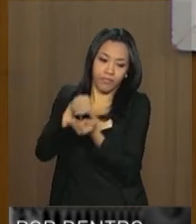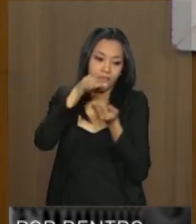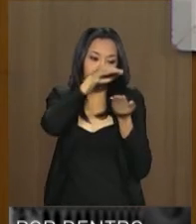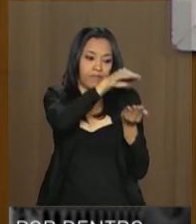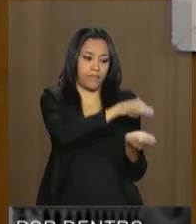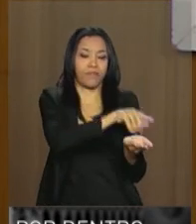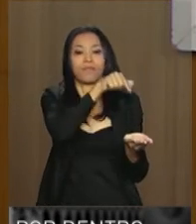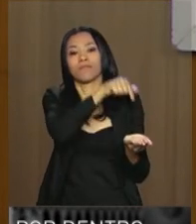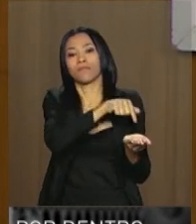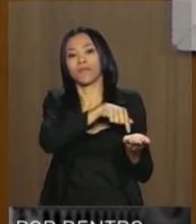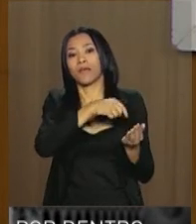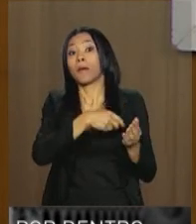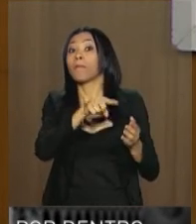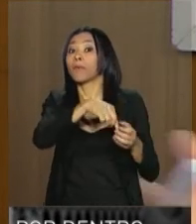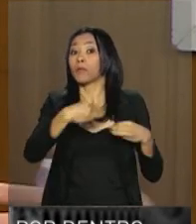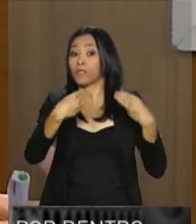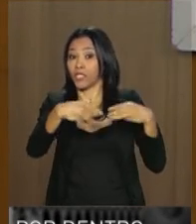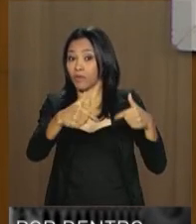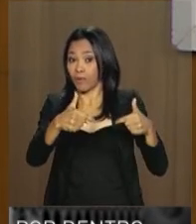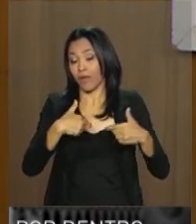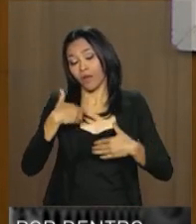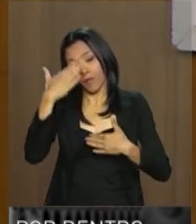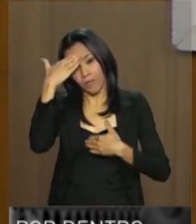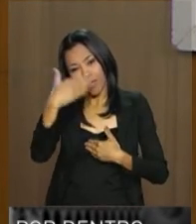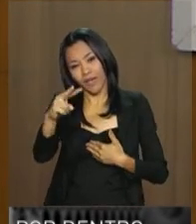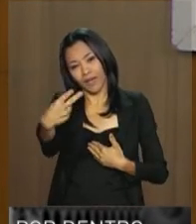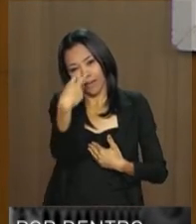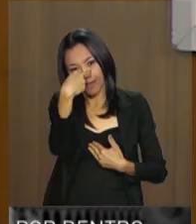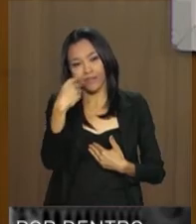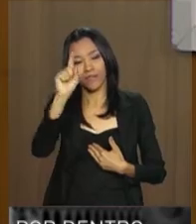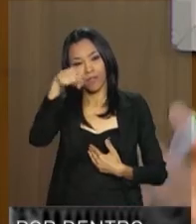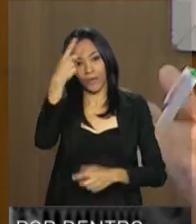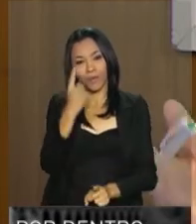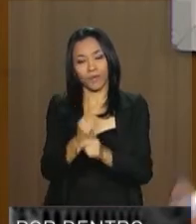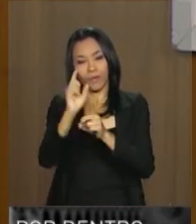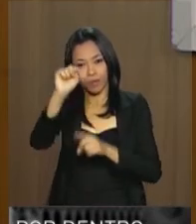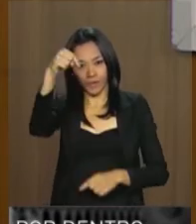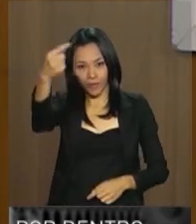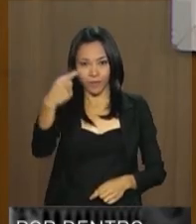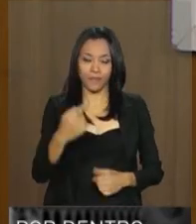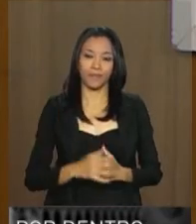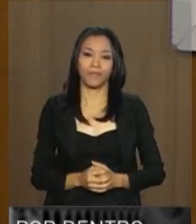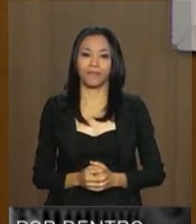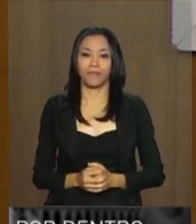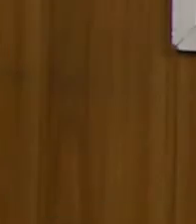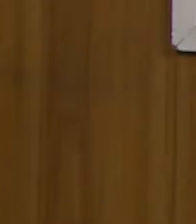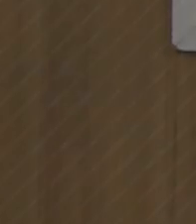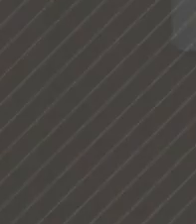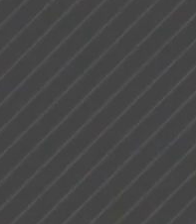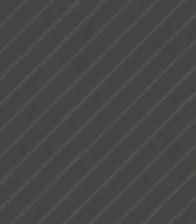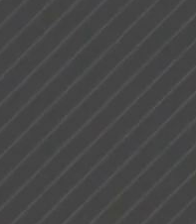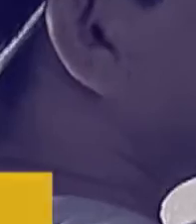trabalho muito obrigada pela companhia ea gente se encontra no próximo programa até lá